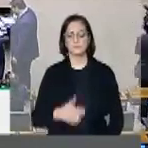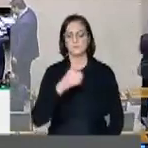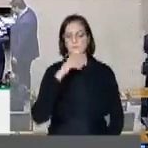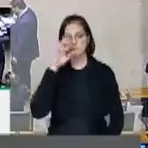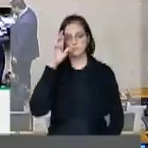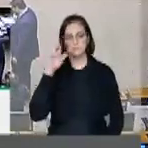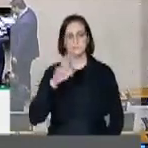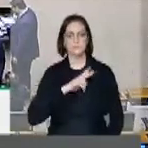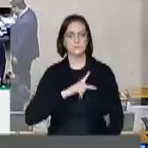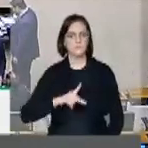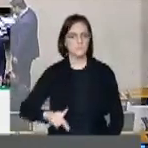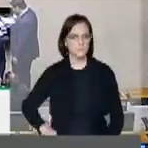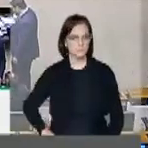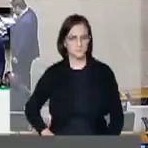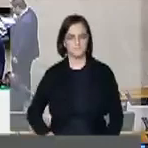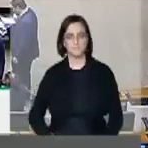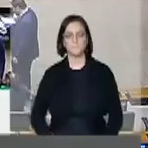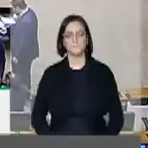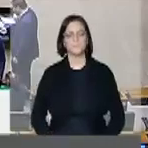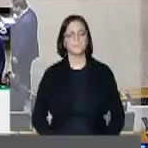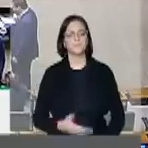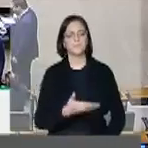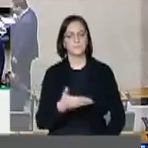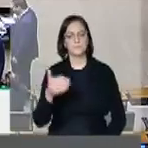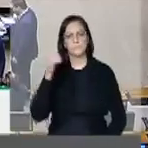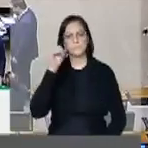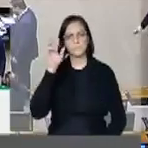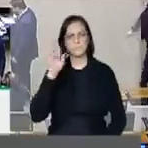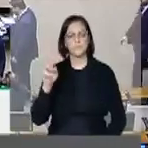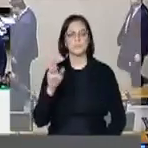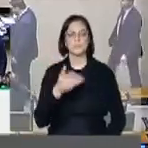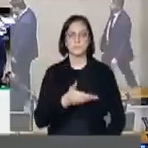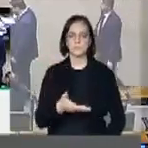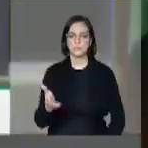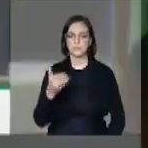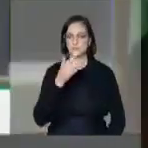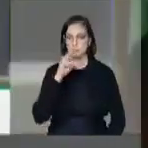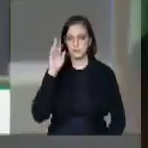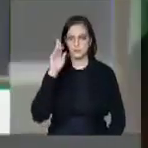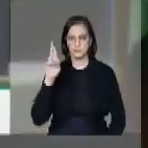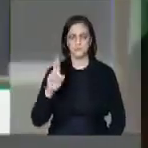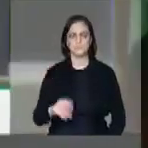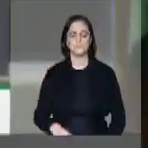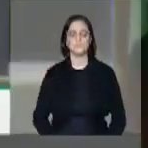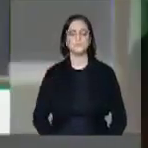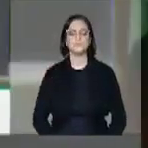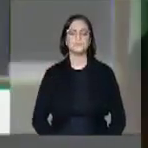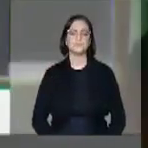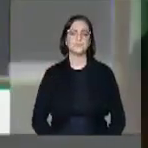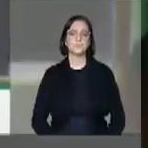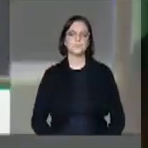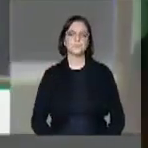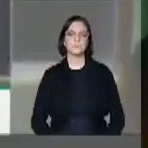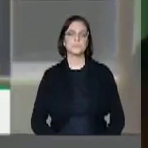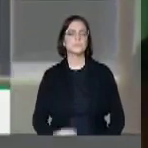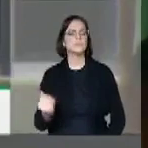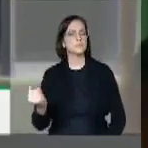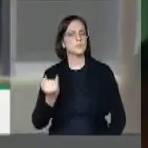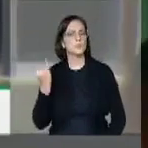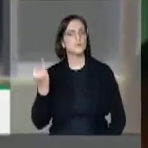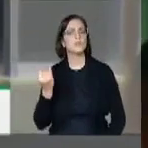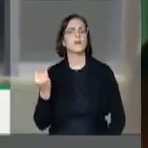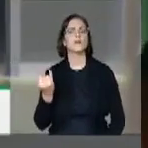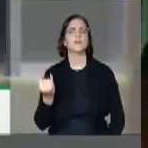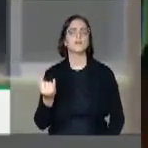Senhor presidente, senhoras e senhores, presidente, importante essa ampliação, a possibilidade de debate